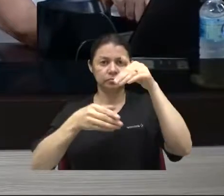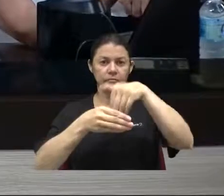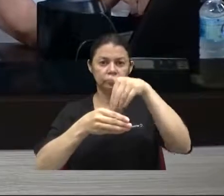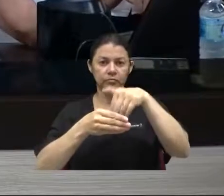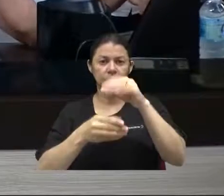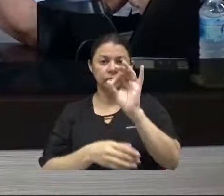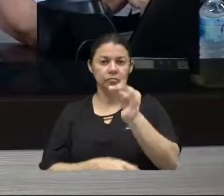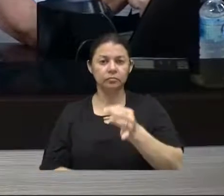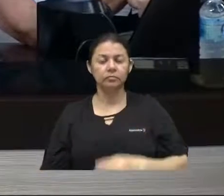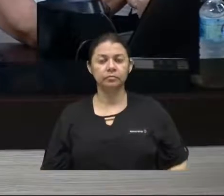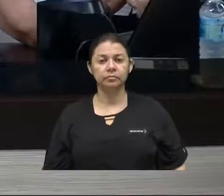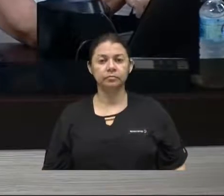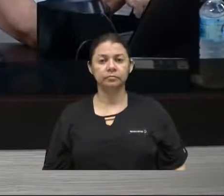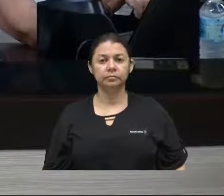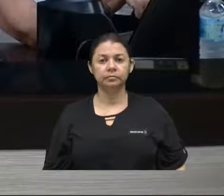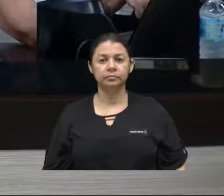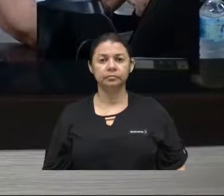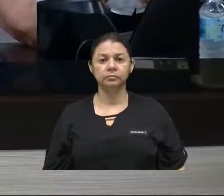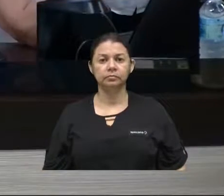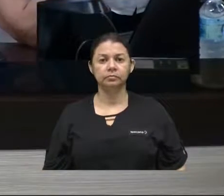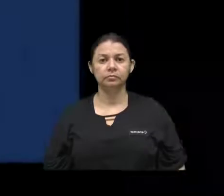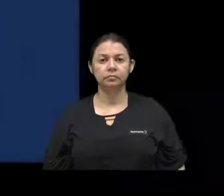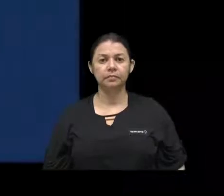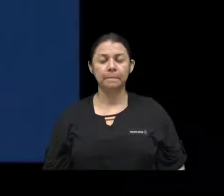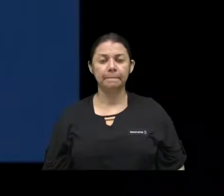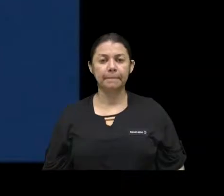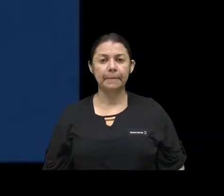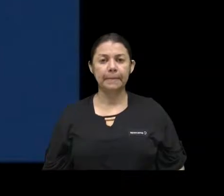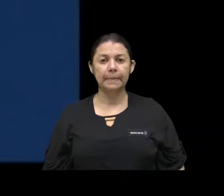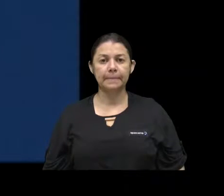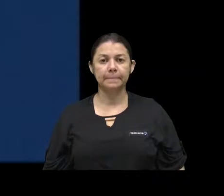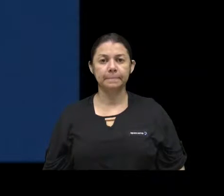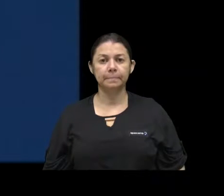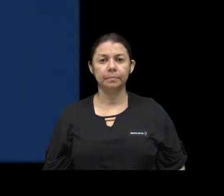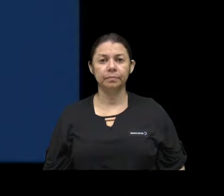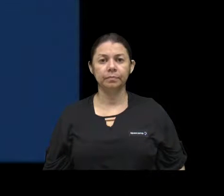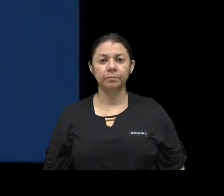está aberto, senhores vereadores.